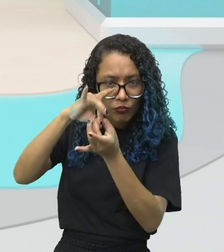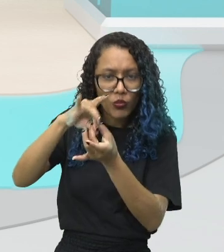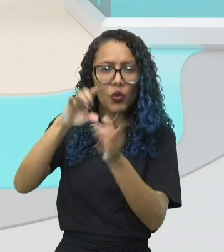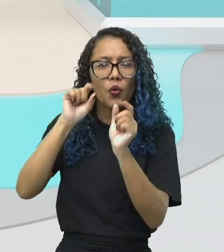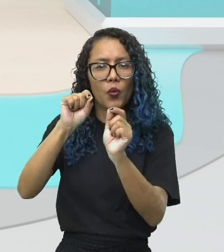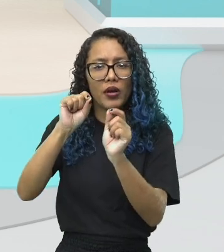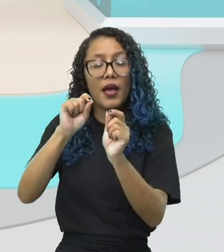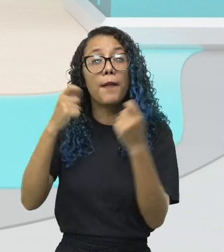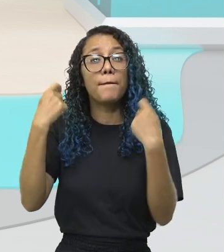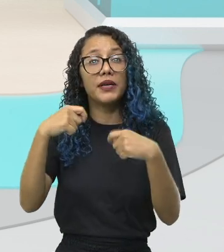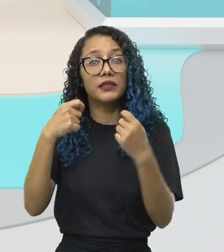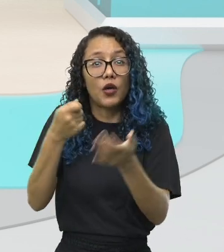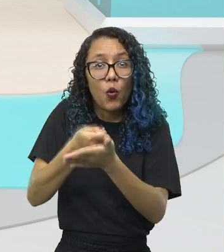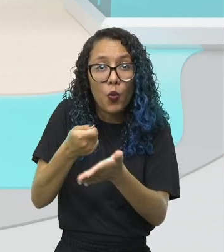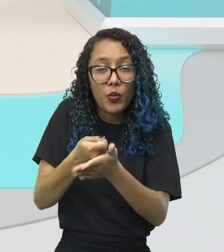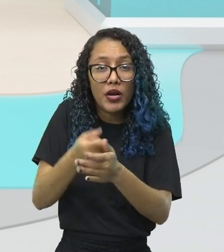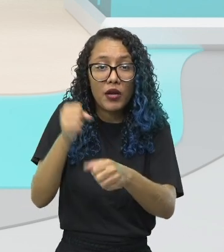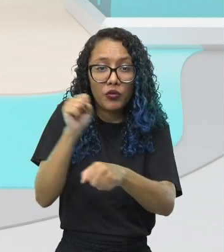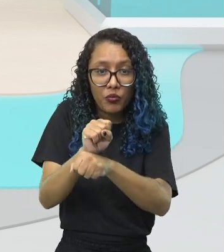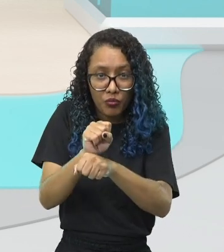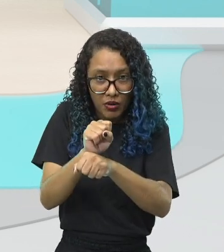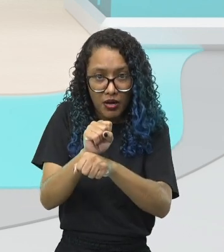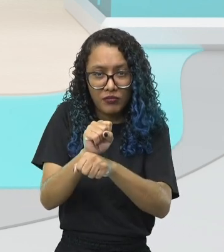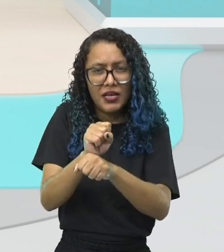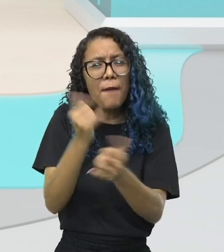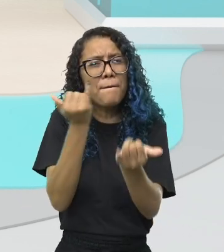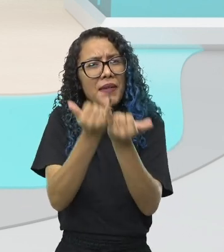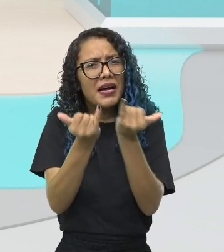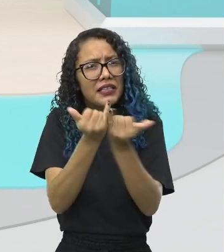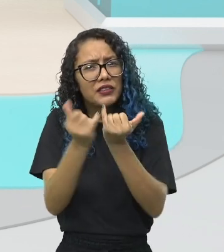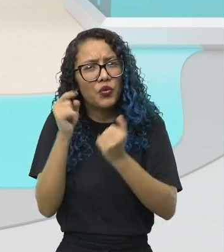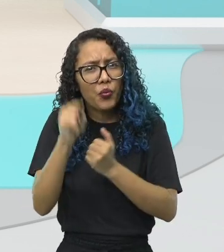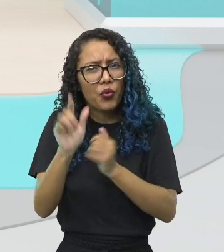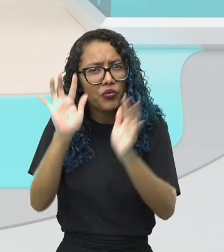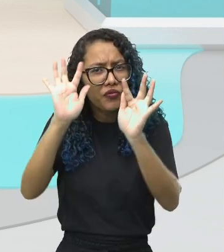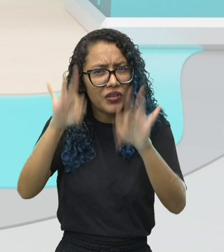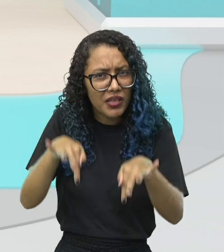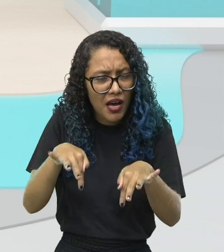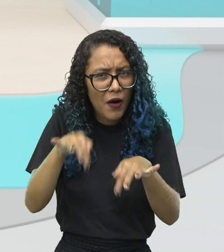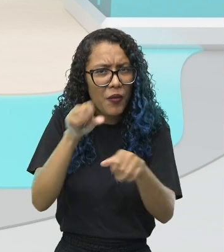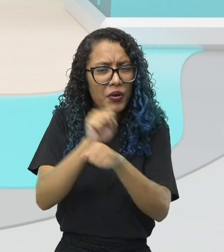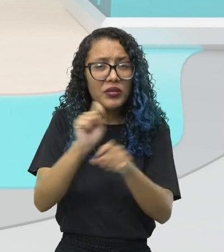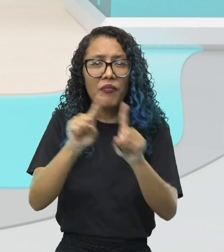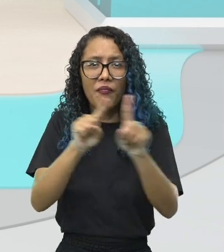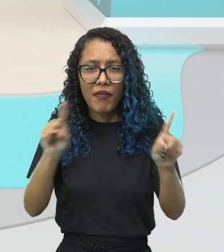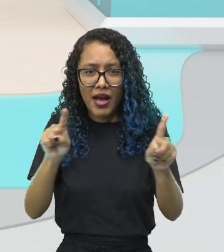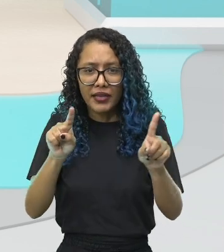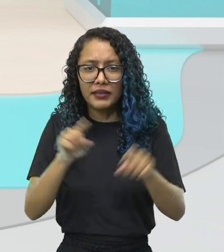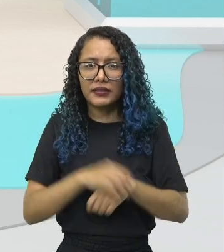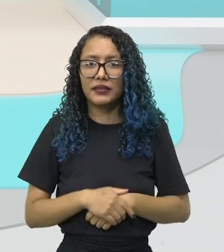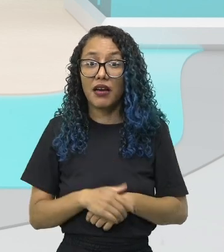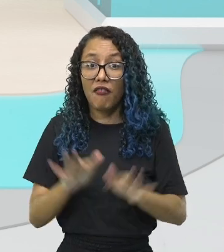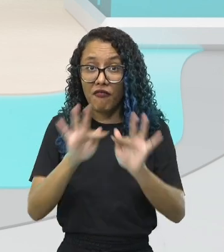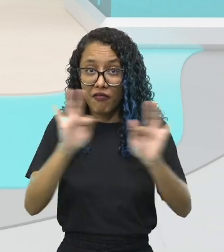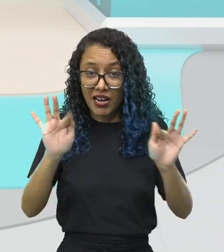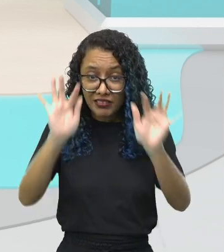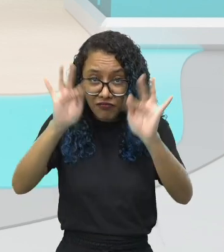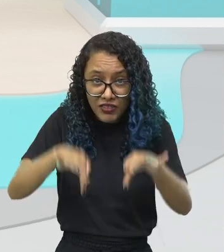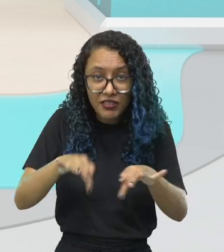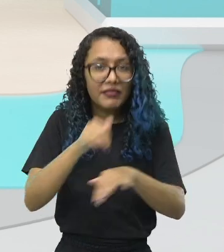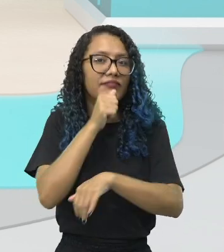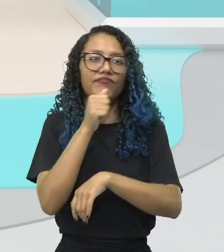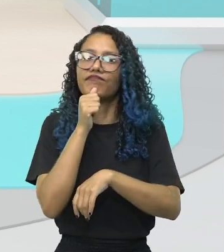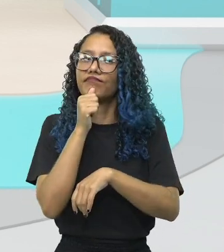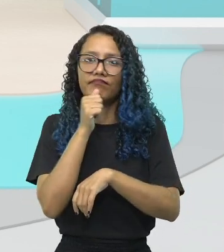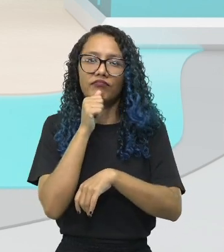a uma pausa como um ponto final. Mas não terminamos a frase.